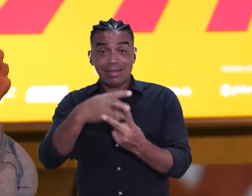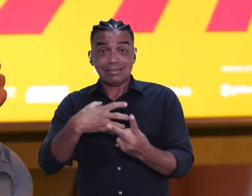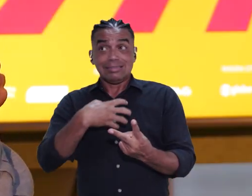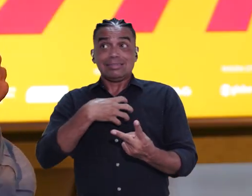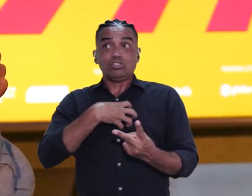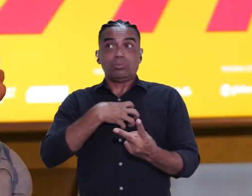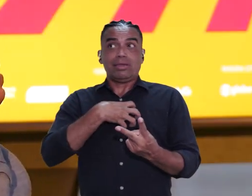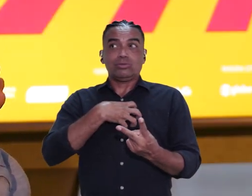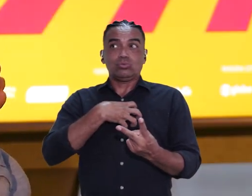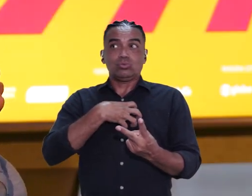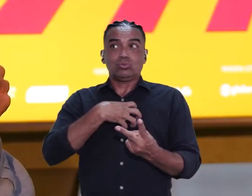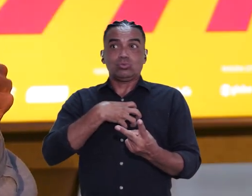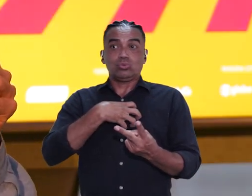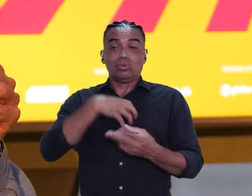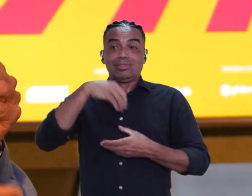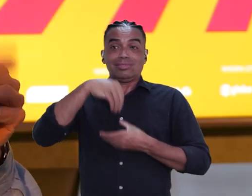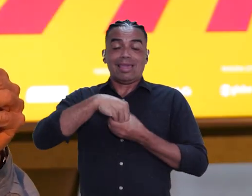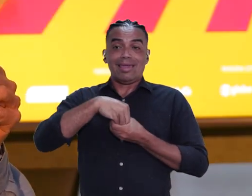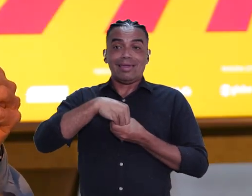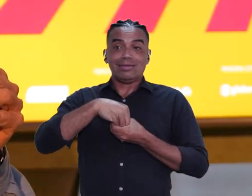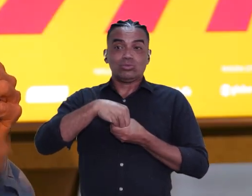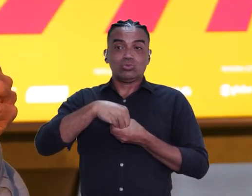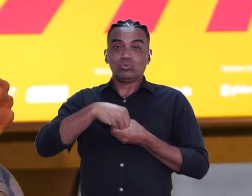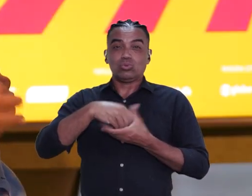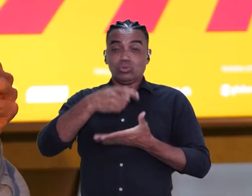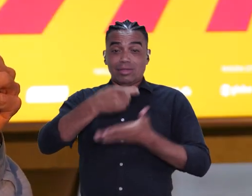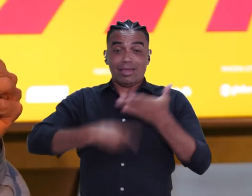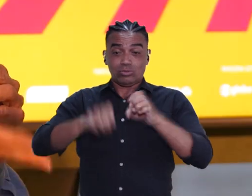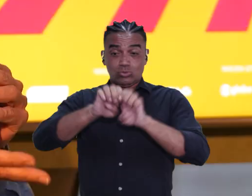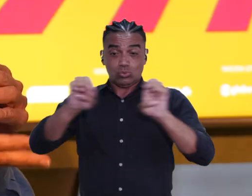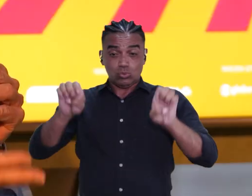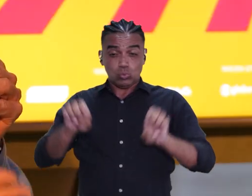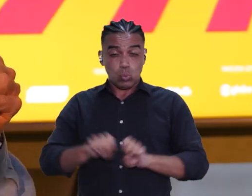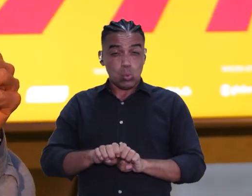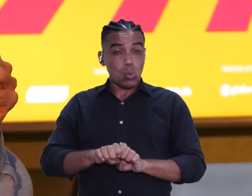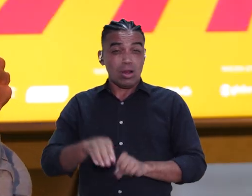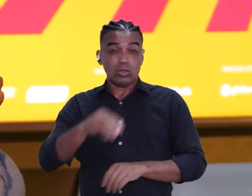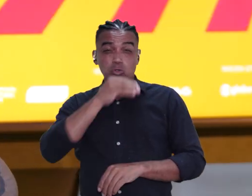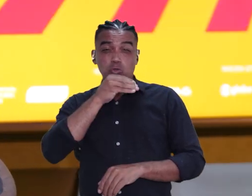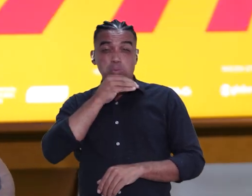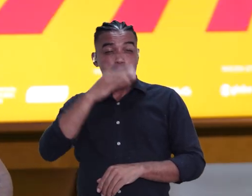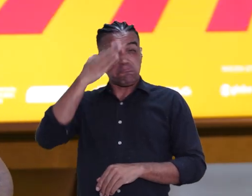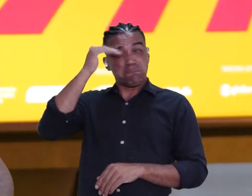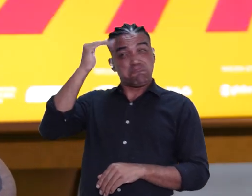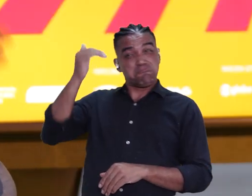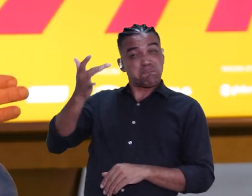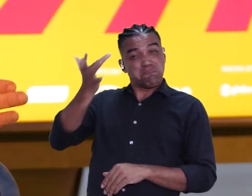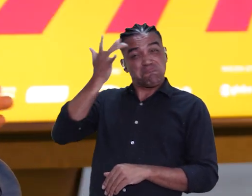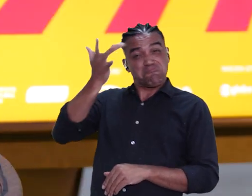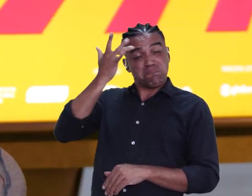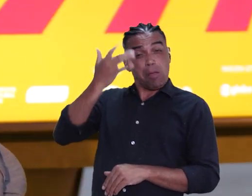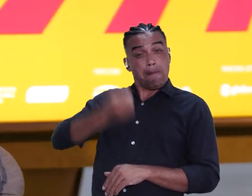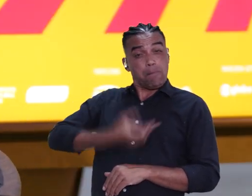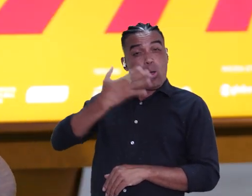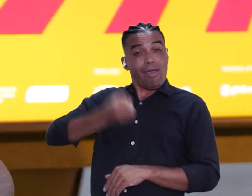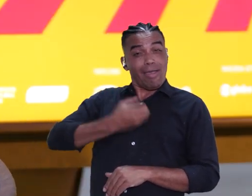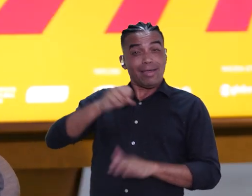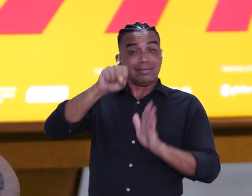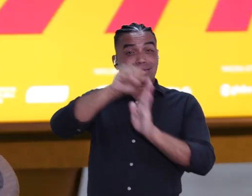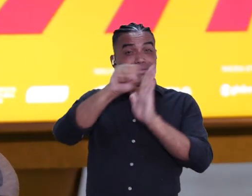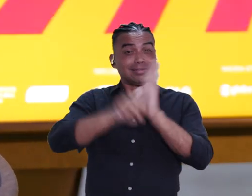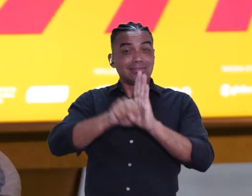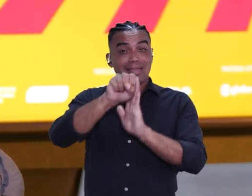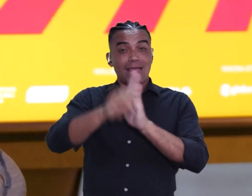que ali estava o grande poeta do século XX. E ao mesmo tempo ele era, vamos